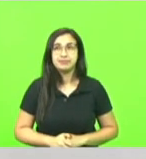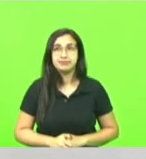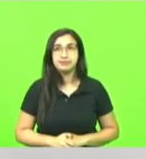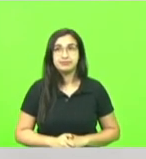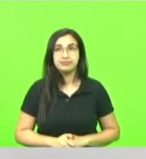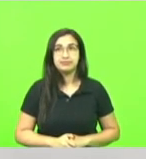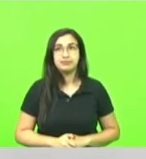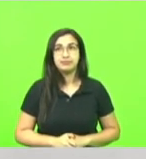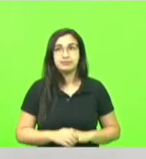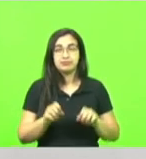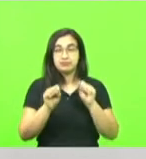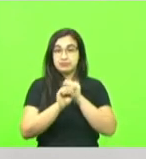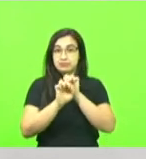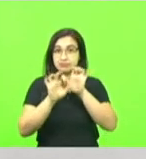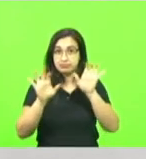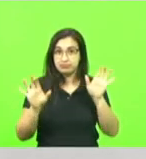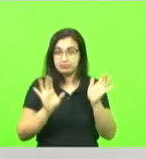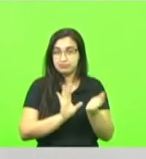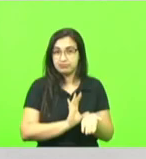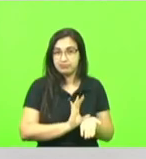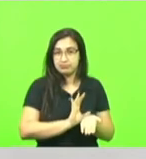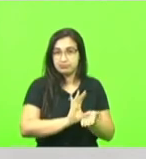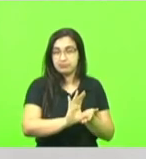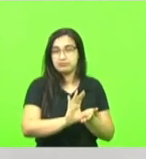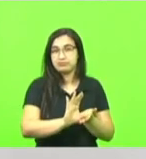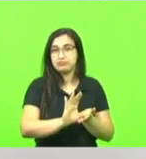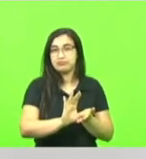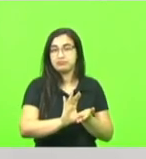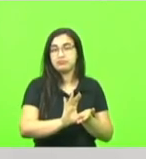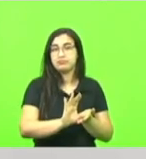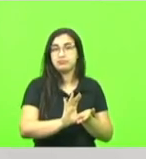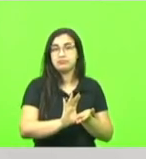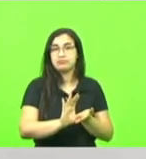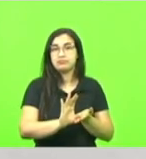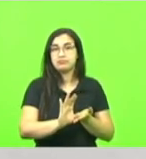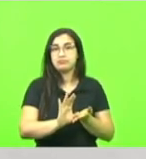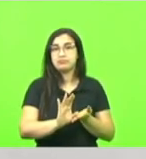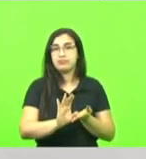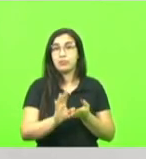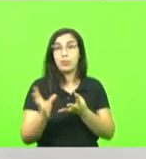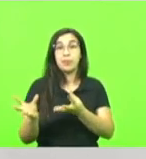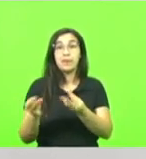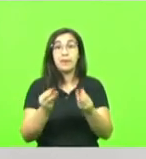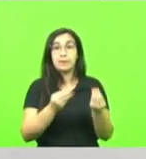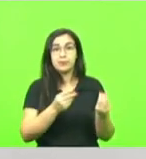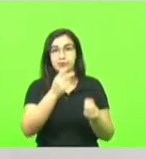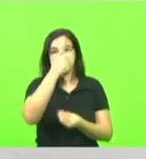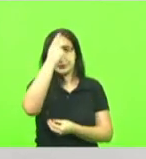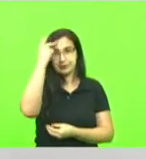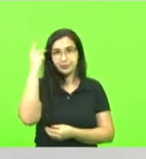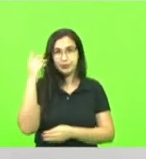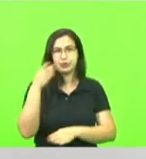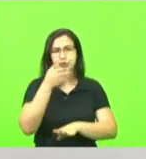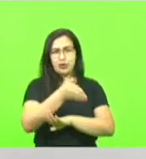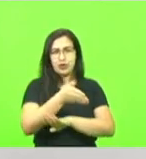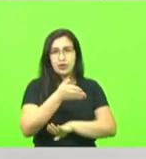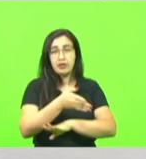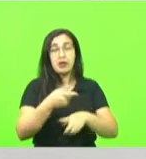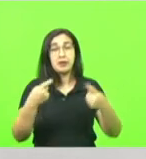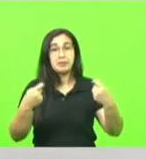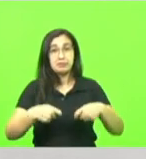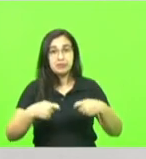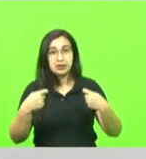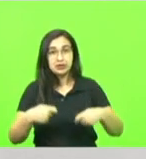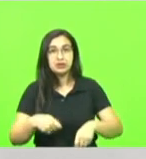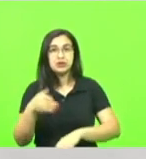Obviamente que com esse investimento vai atrair, e até há uma necessidade de